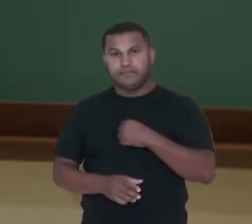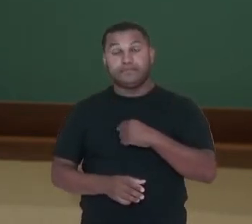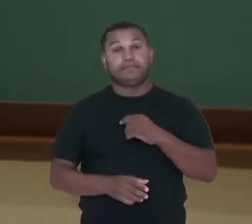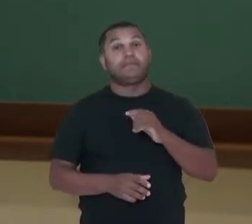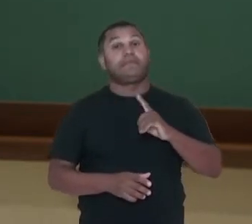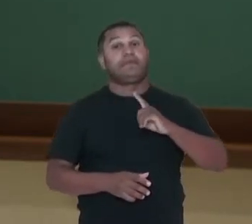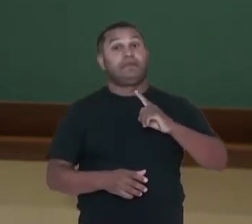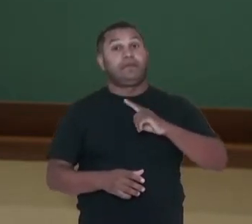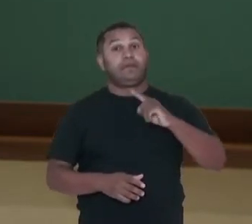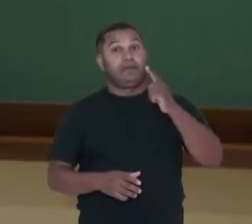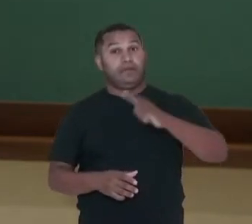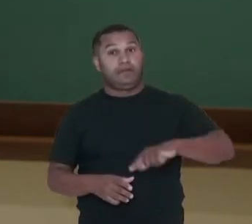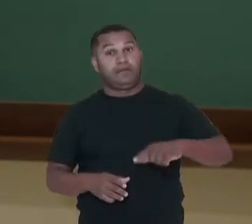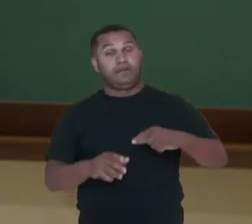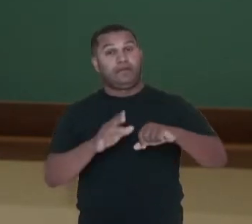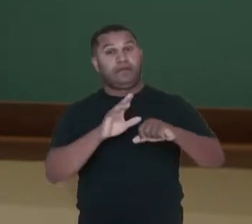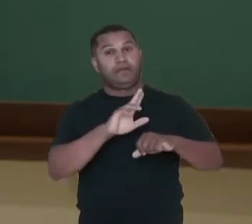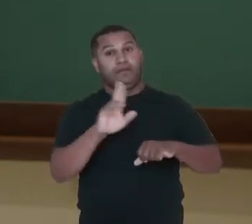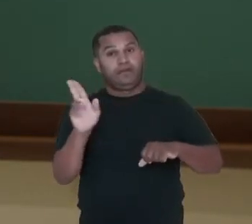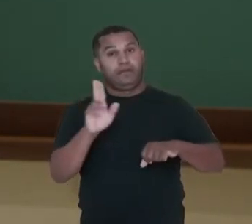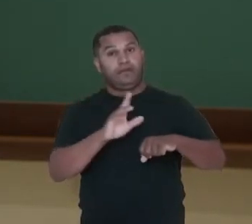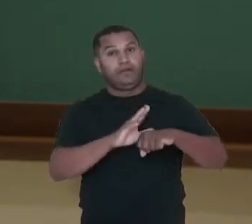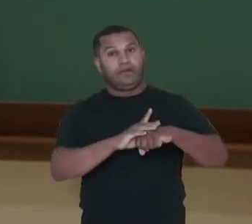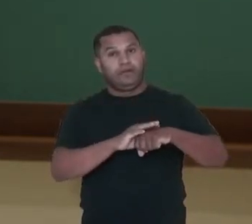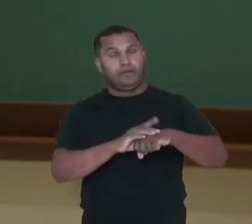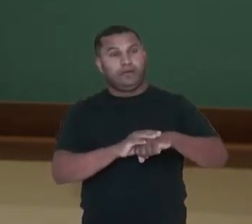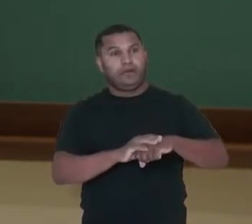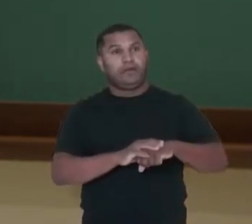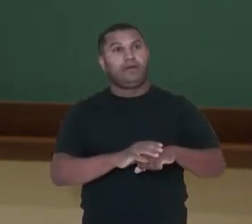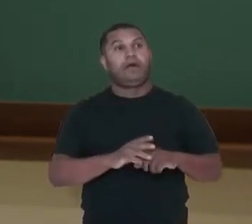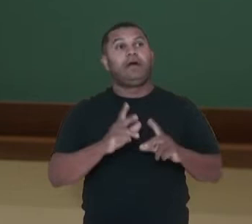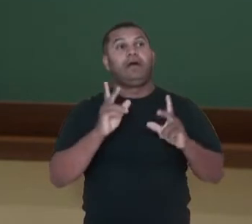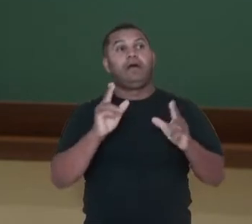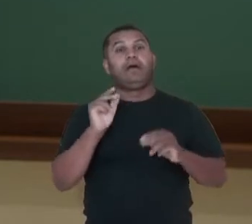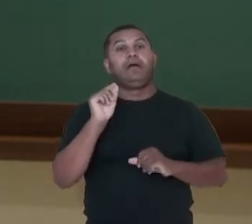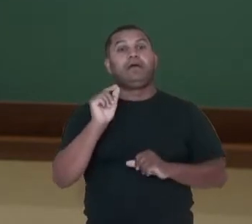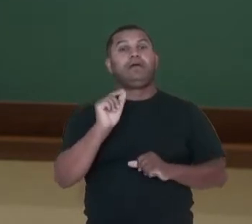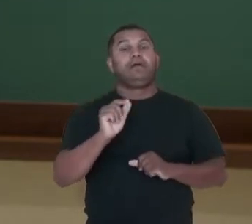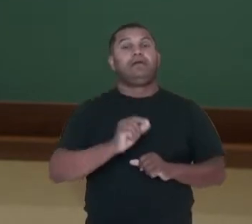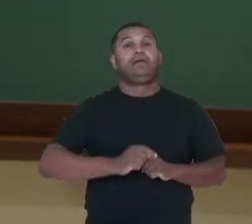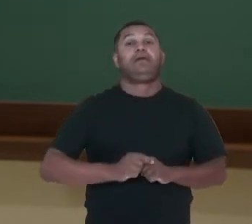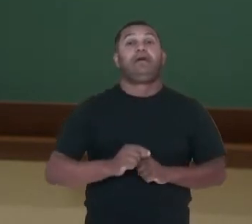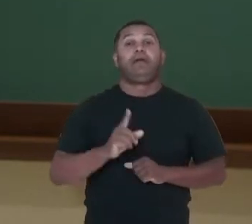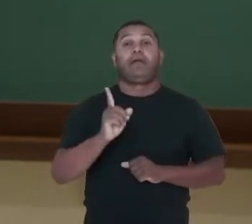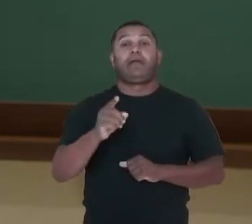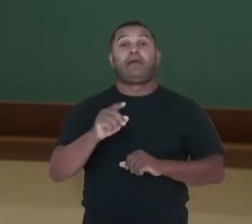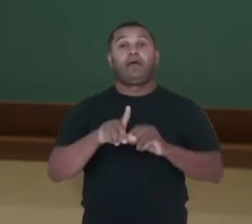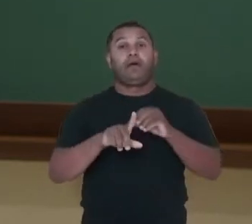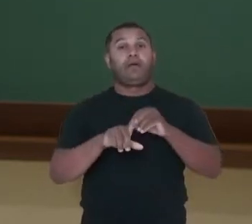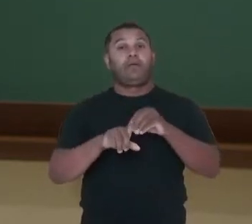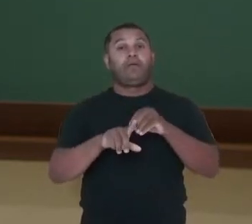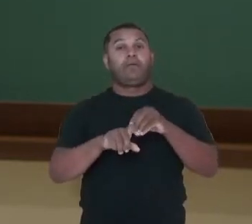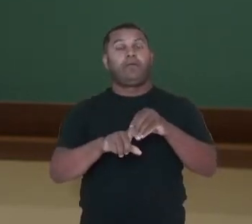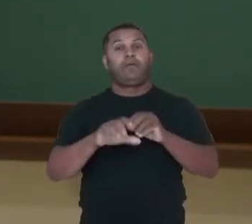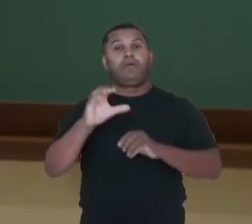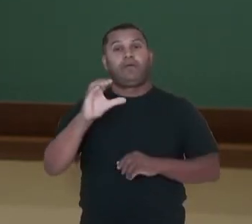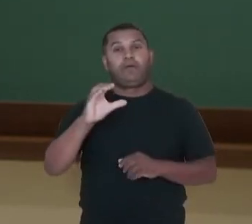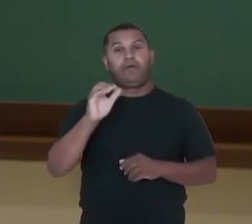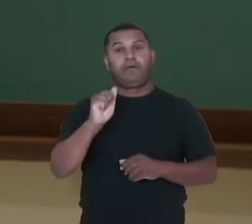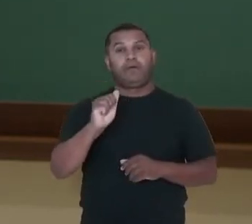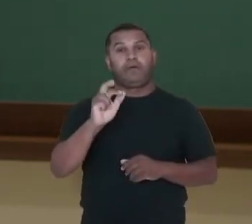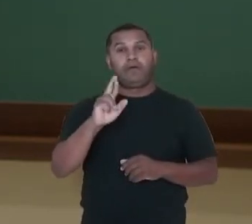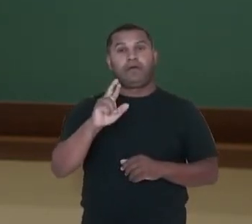esquistossomose, barriga d'água, né, popularmente conhecida, é também popularmente conhecida pela doença do caramujo, pelo fato